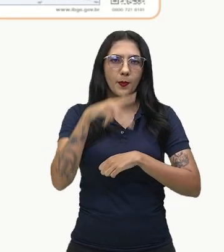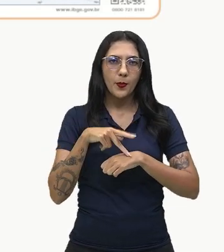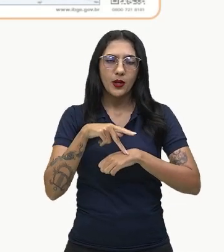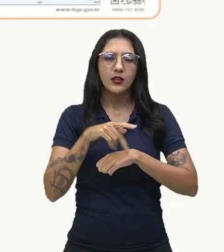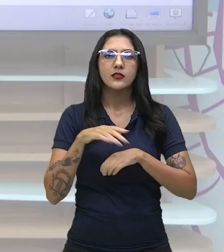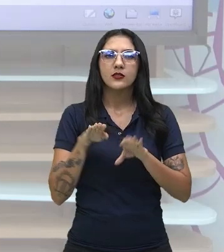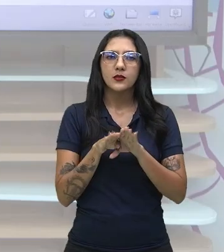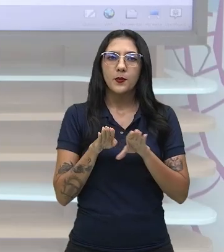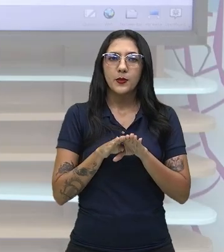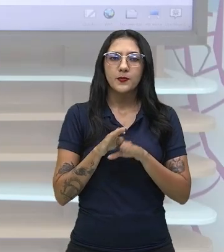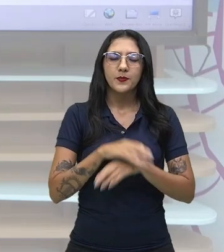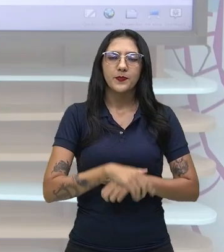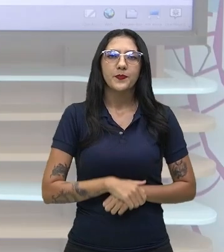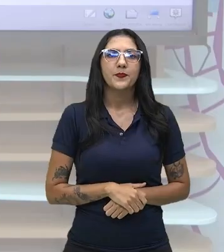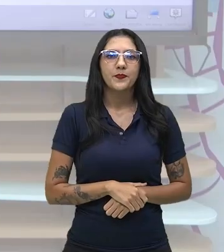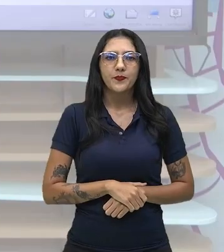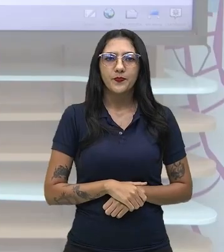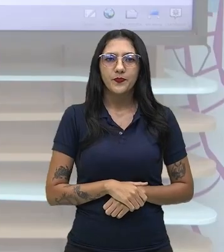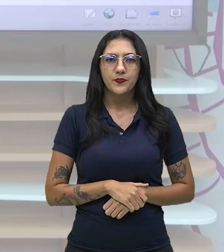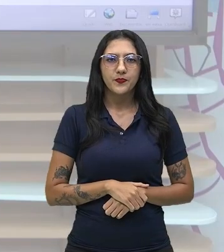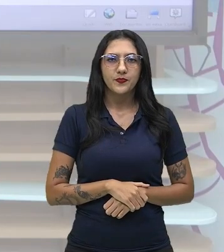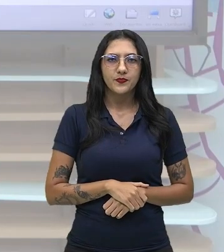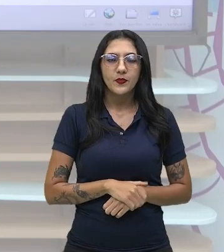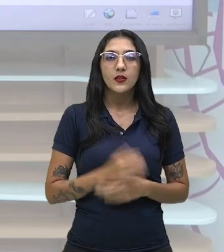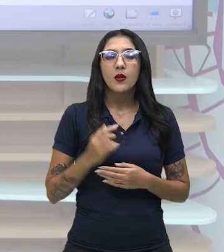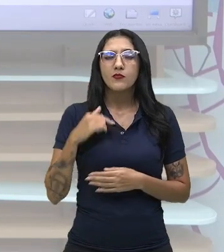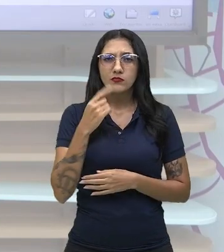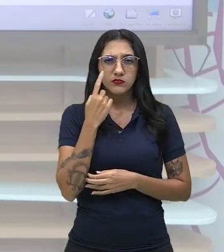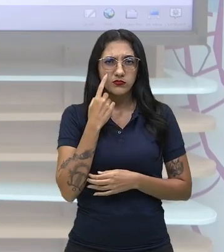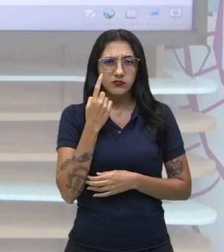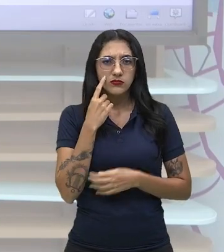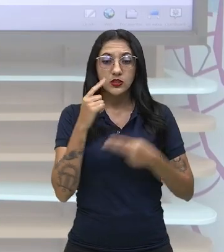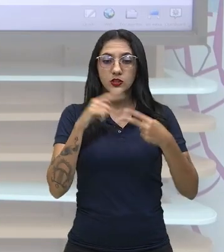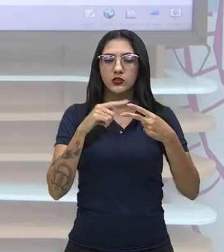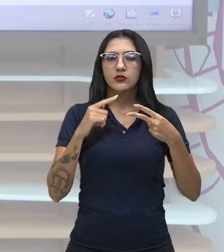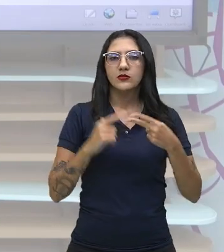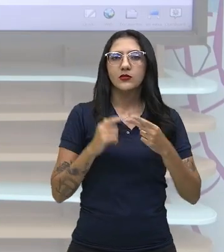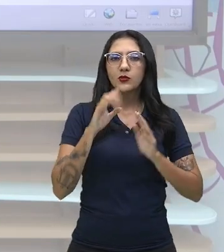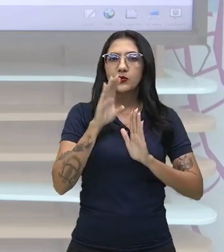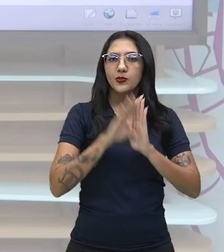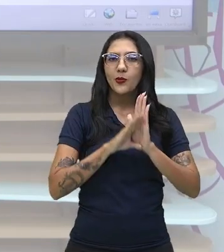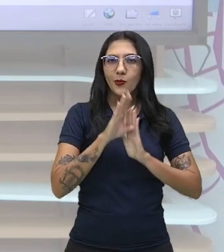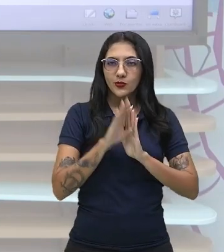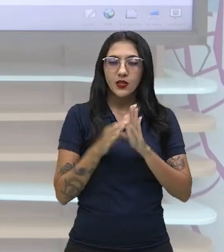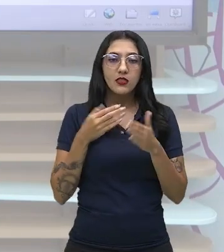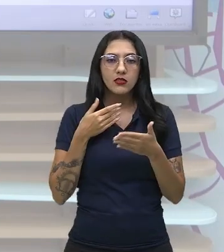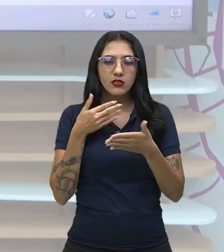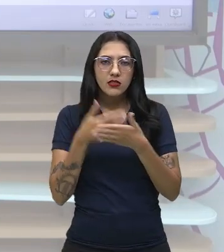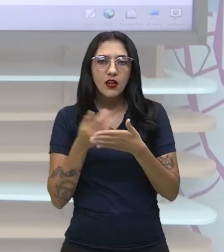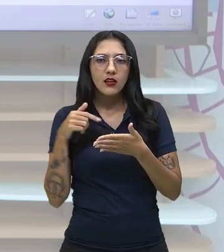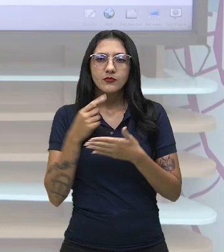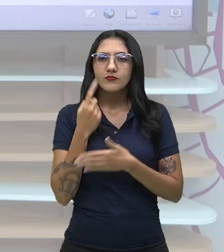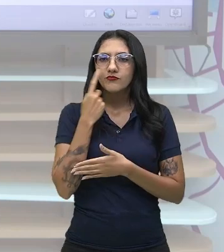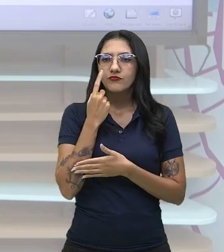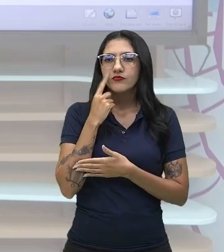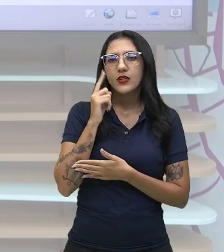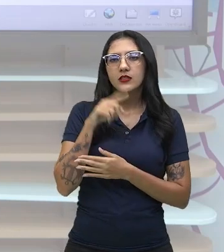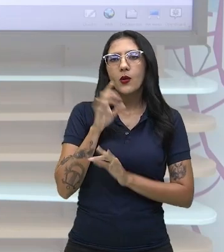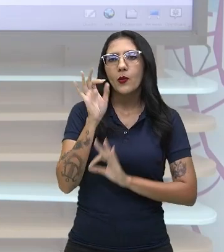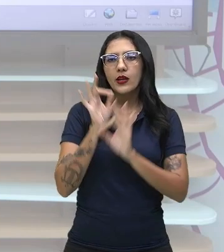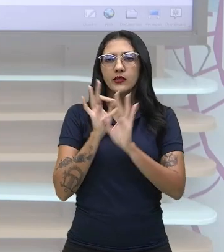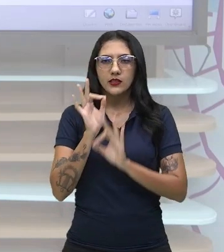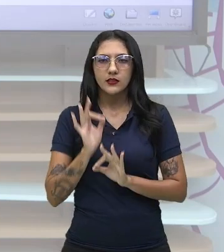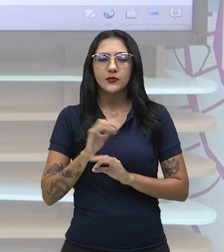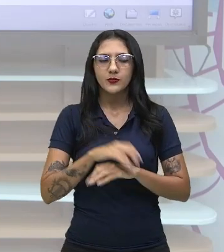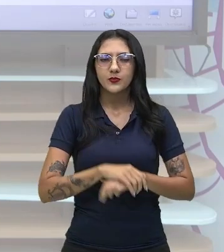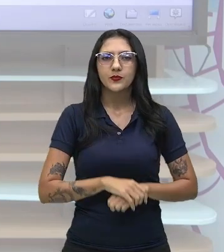é o país, tá bom? Então nós vimos esses dois conceitos até a gente chegar àquele processo de regionalização que nós vamos ver